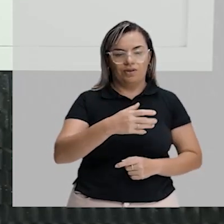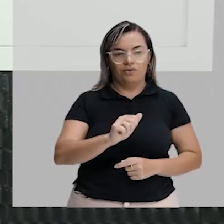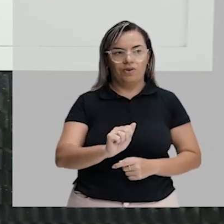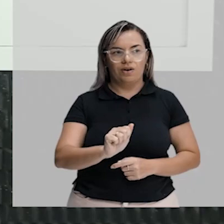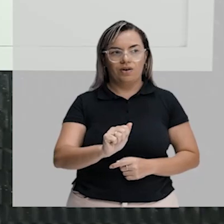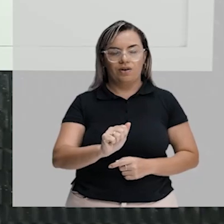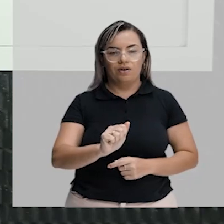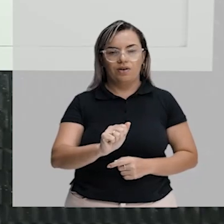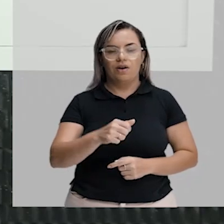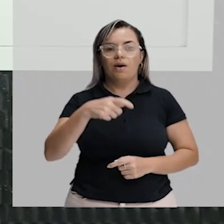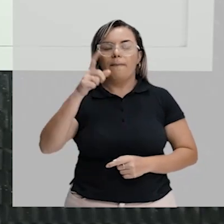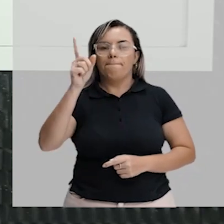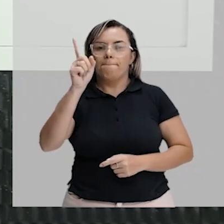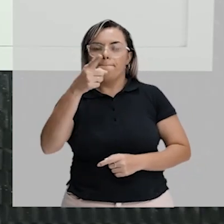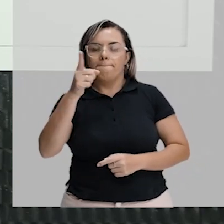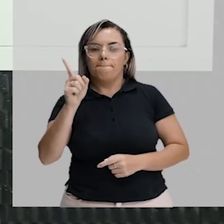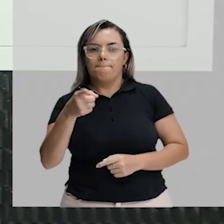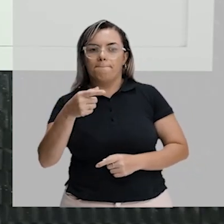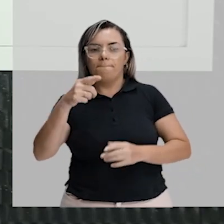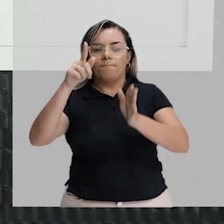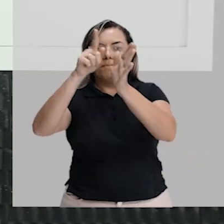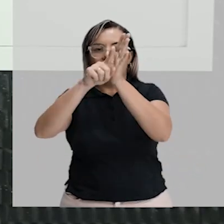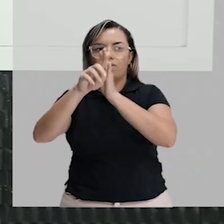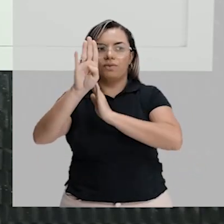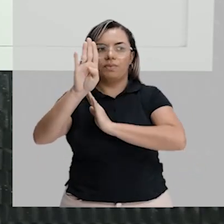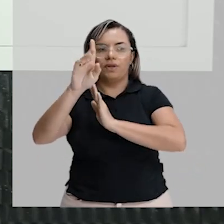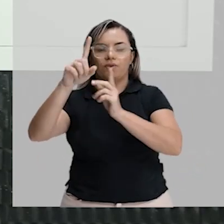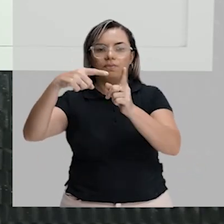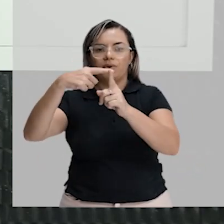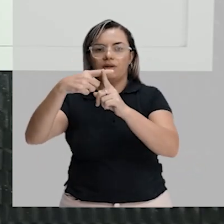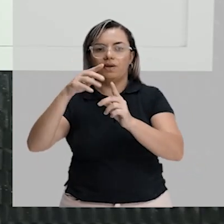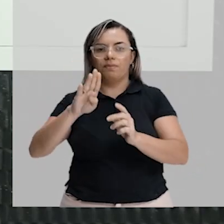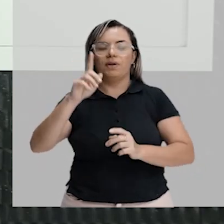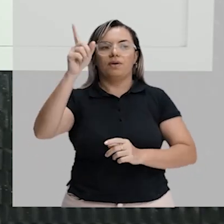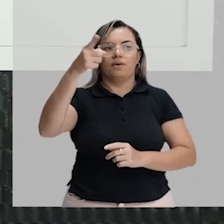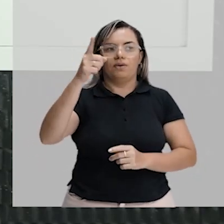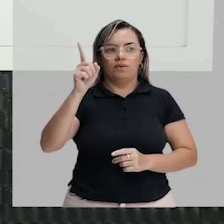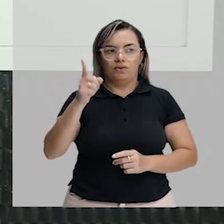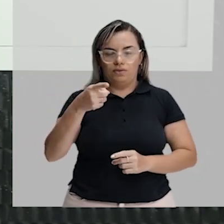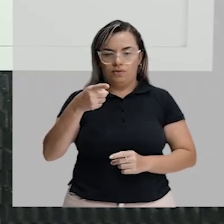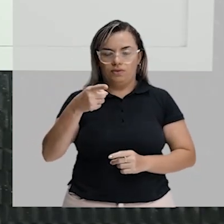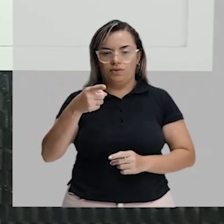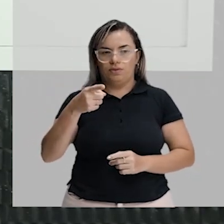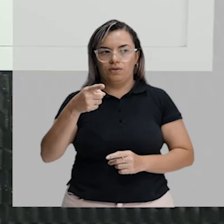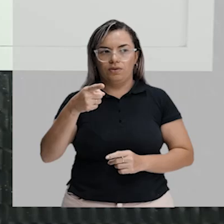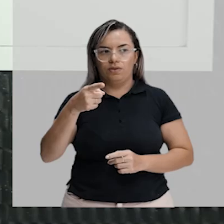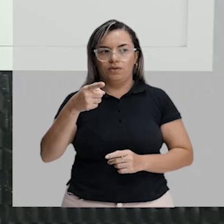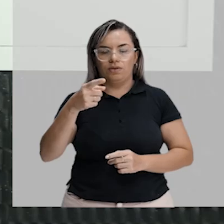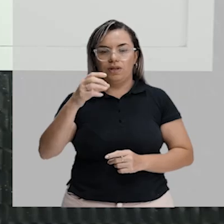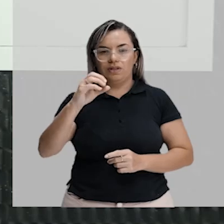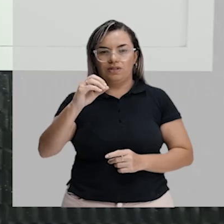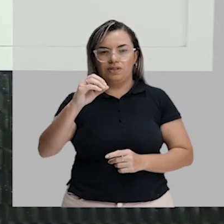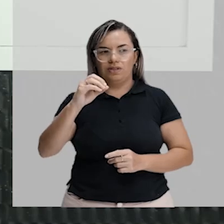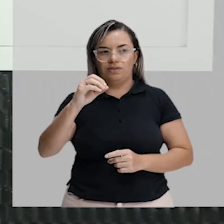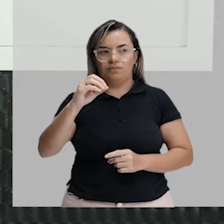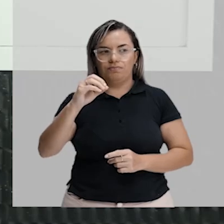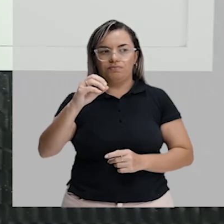Ó. Cortei aqui o menos B com mais B, que dá 0. Nós temos aqui o menos 1 com mais 9, dá